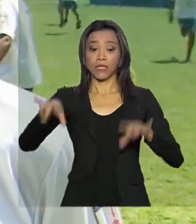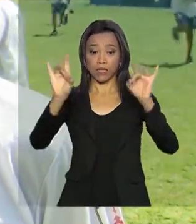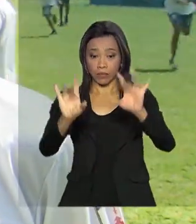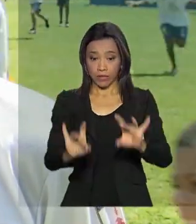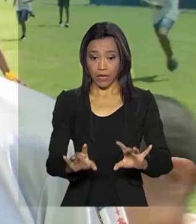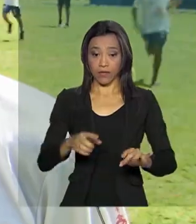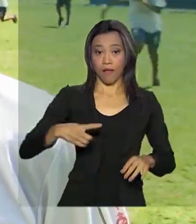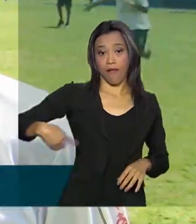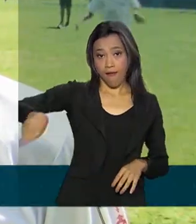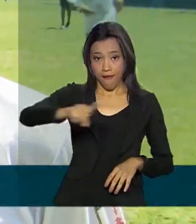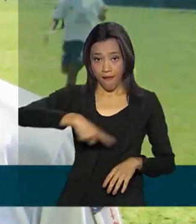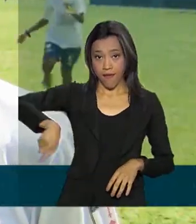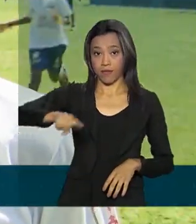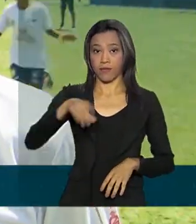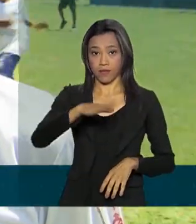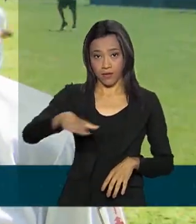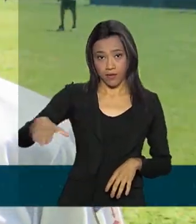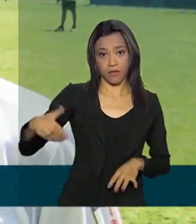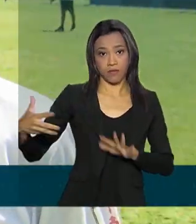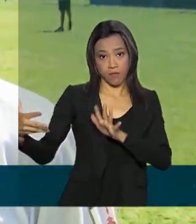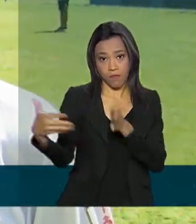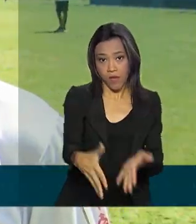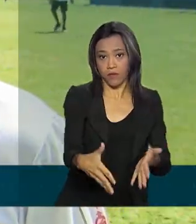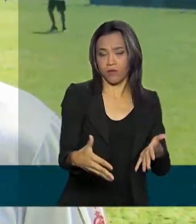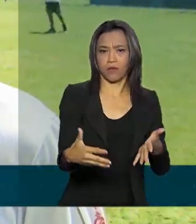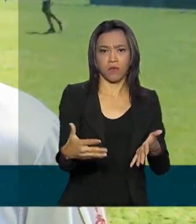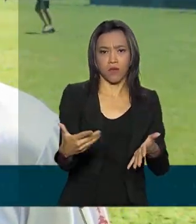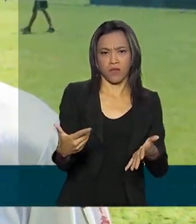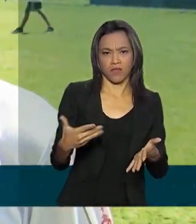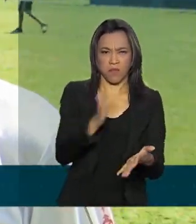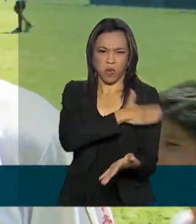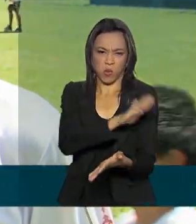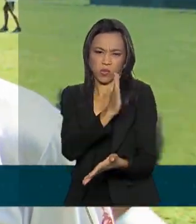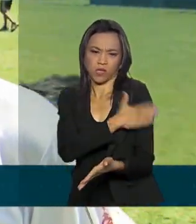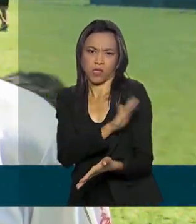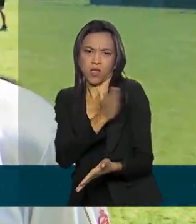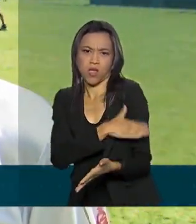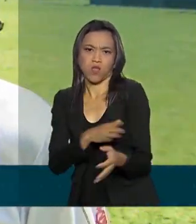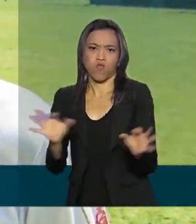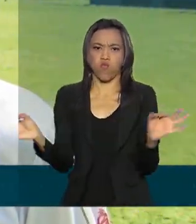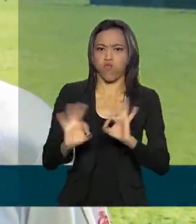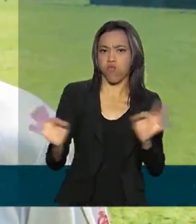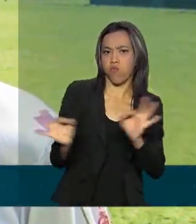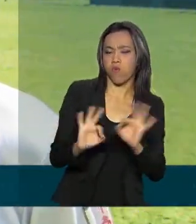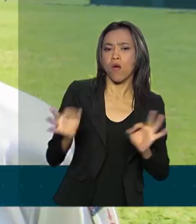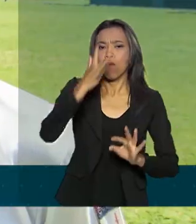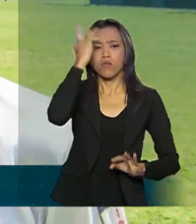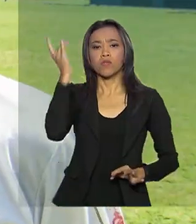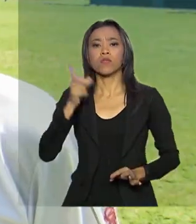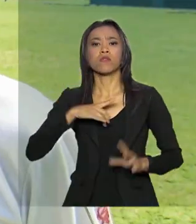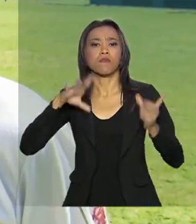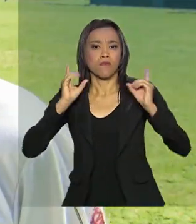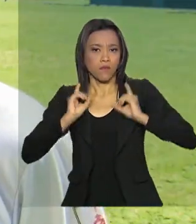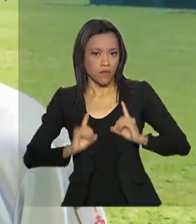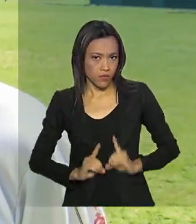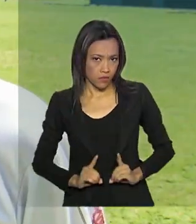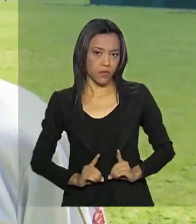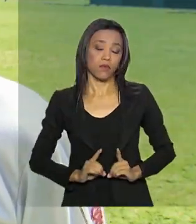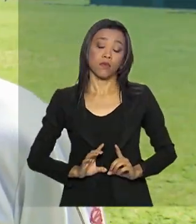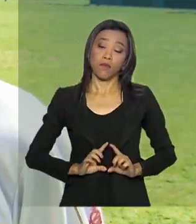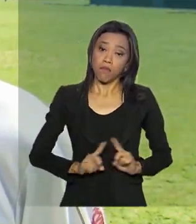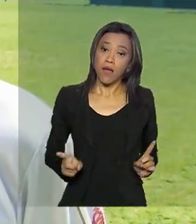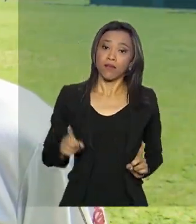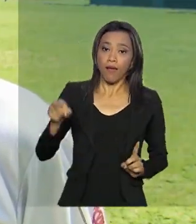participam do projeto sem nenhuma discriminação são crianças portador de necessidades especiais mas eles